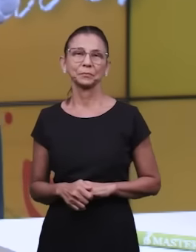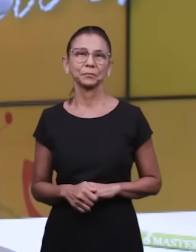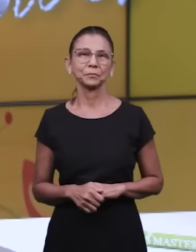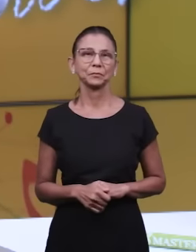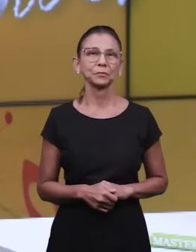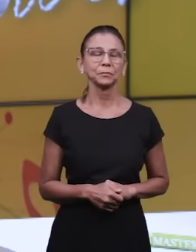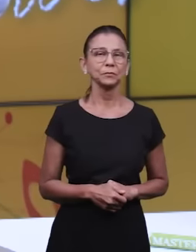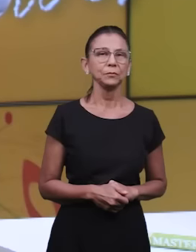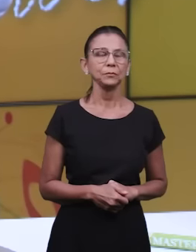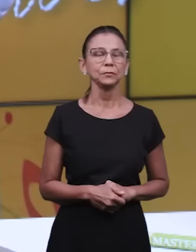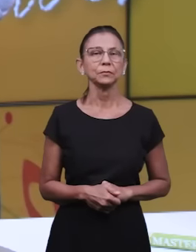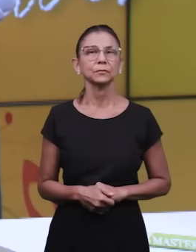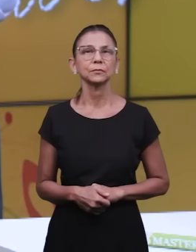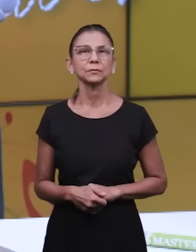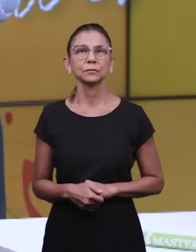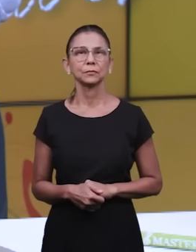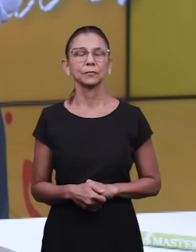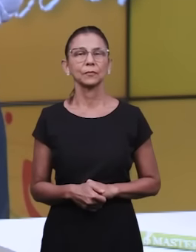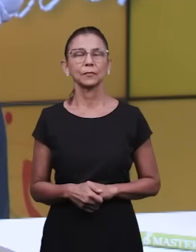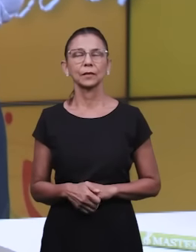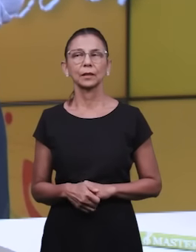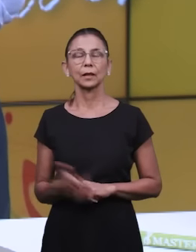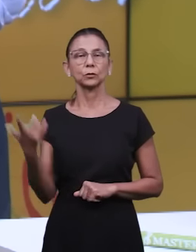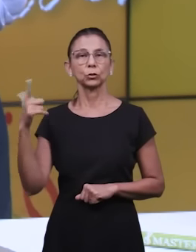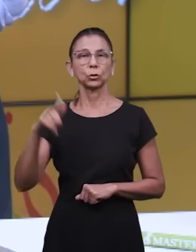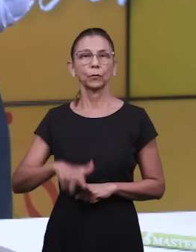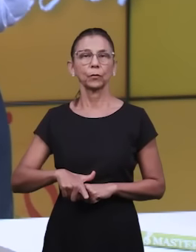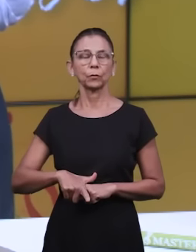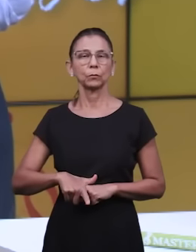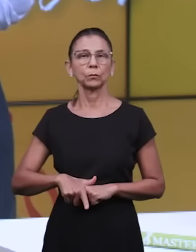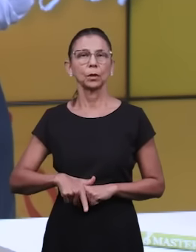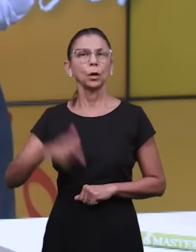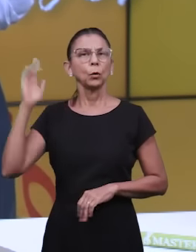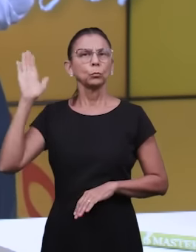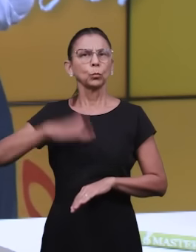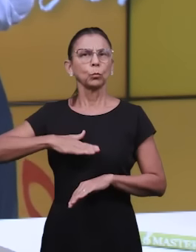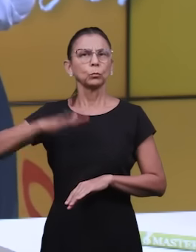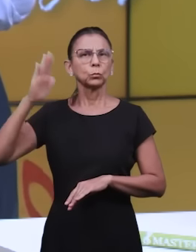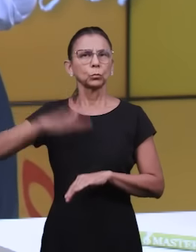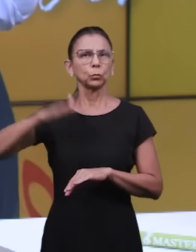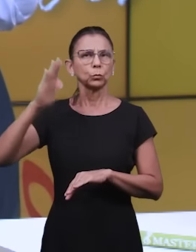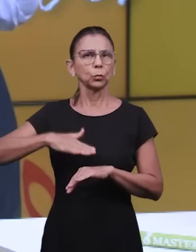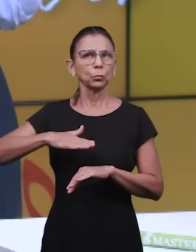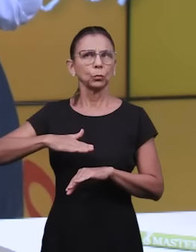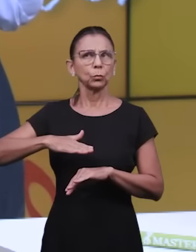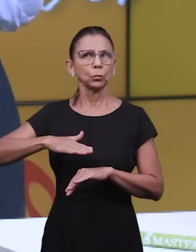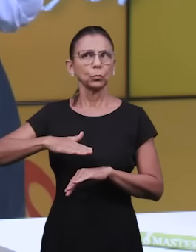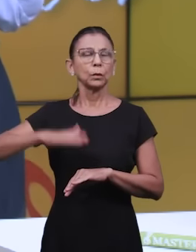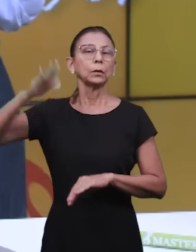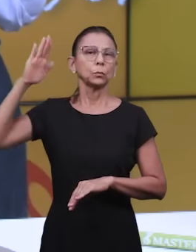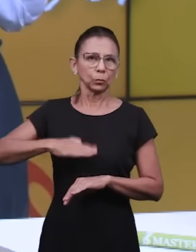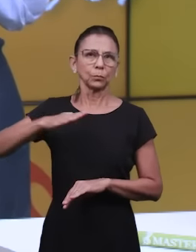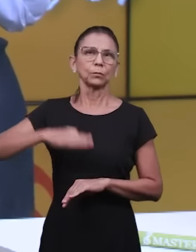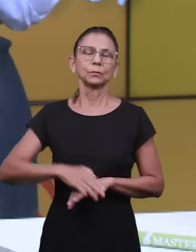Então vai ficar tum, tum, tum, tum.